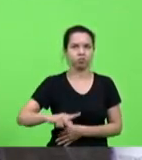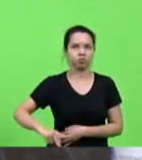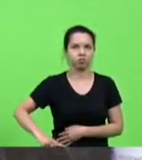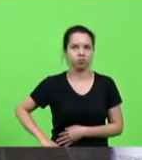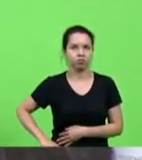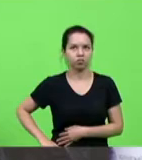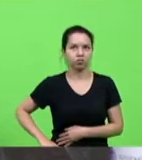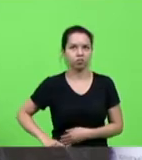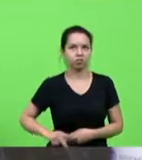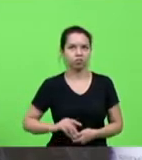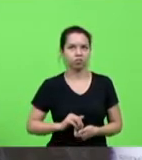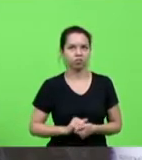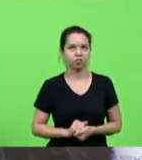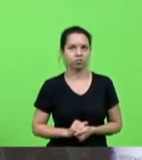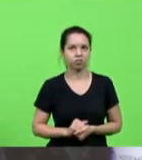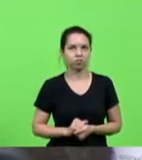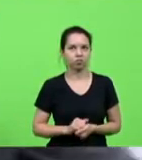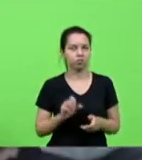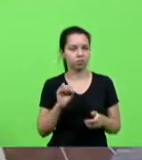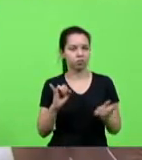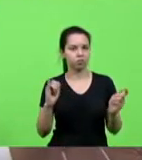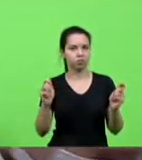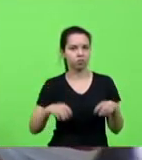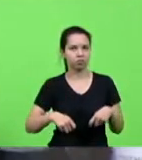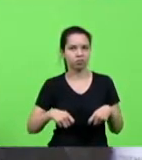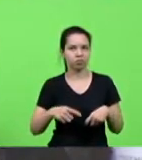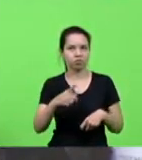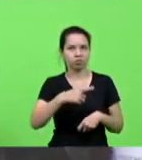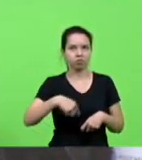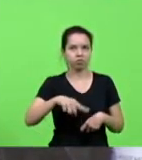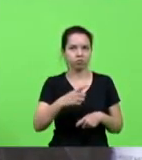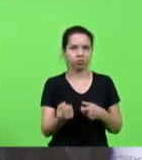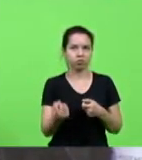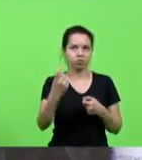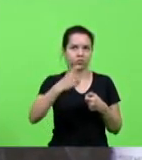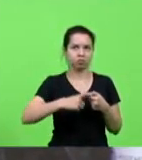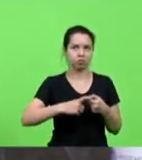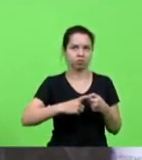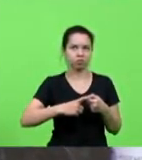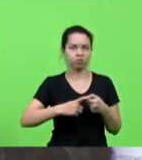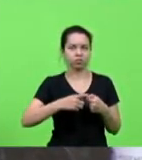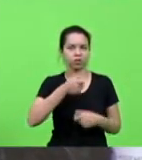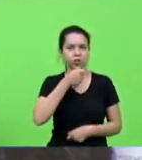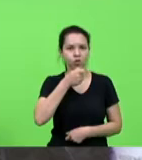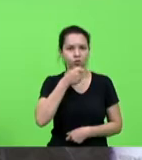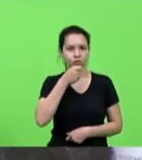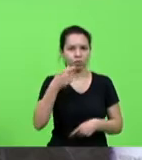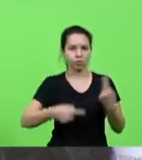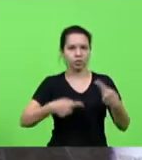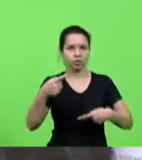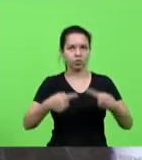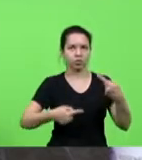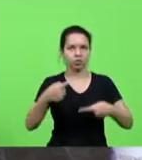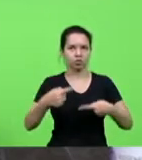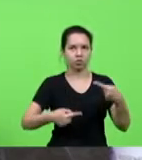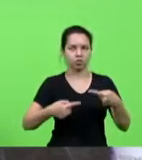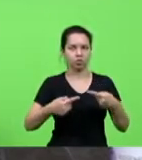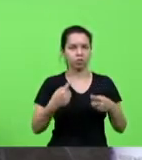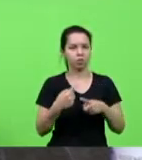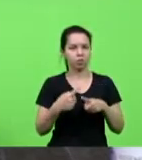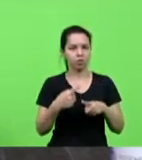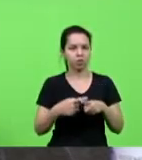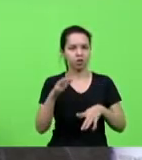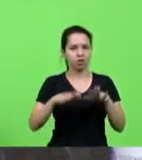presidente, a possibilidade de a gente voltar o nosso microfone ali para discutir a matéria, sabe? Porque muitas vezes a gente se